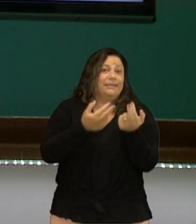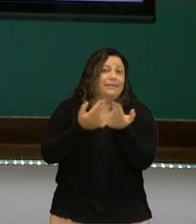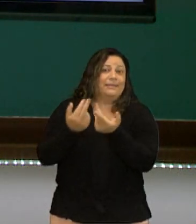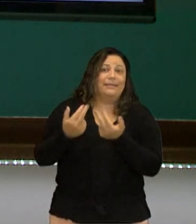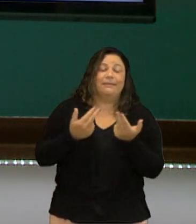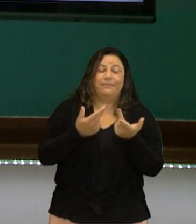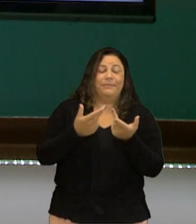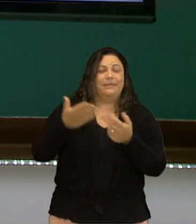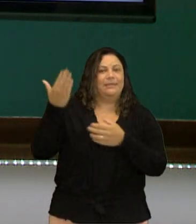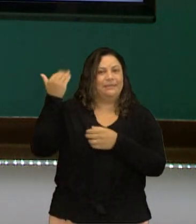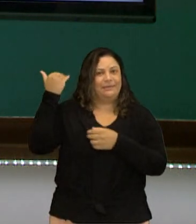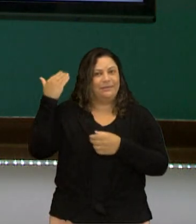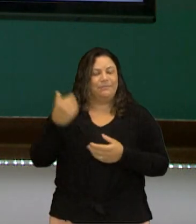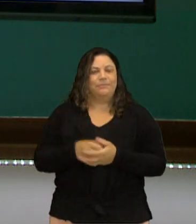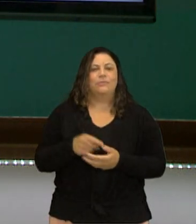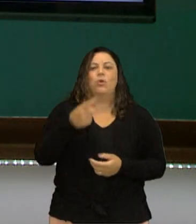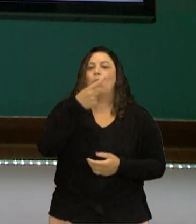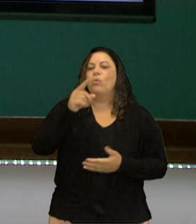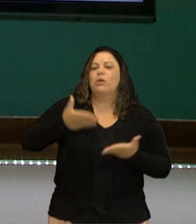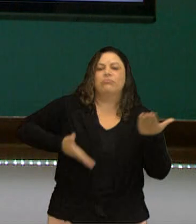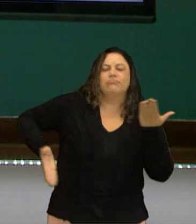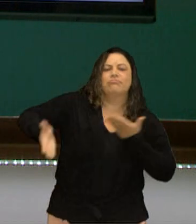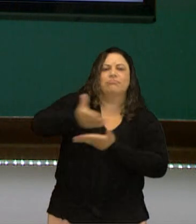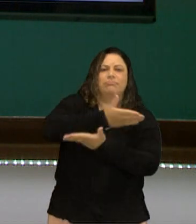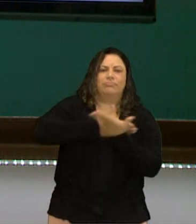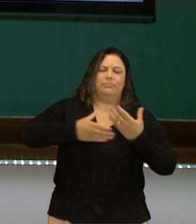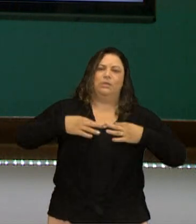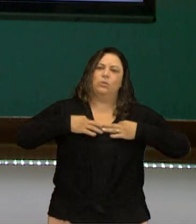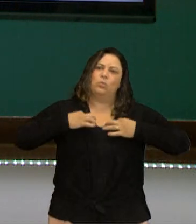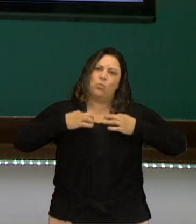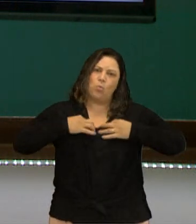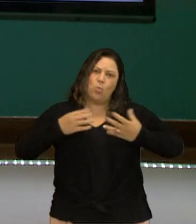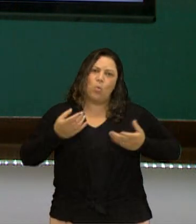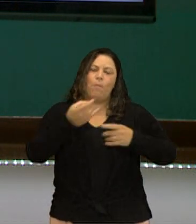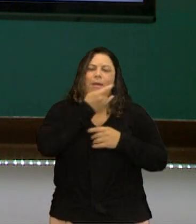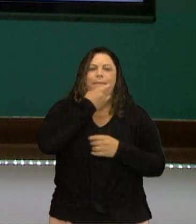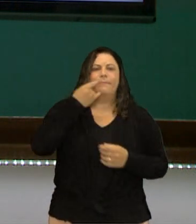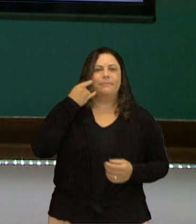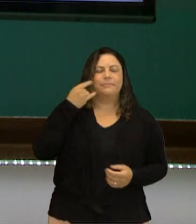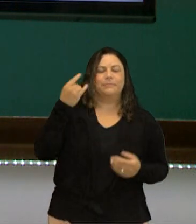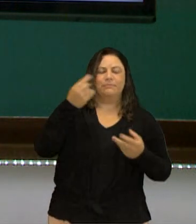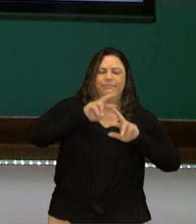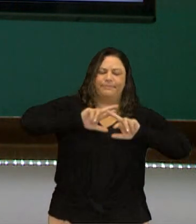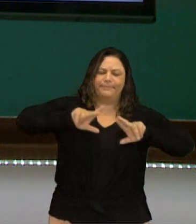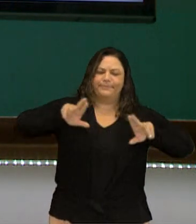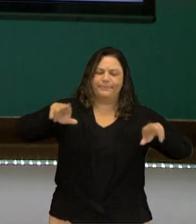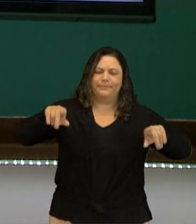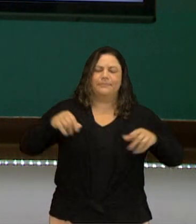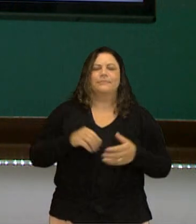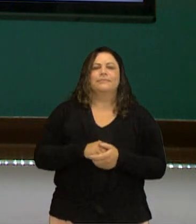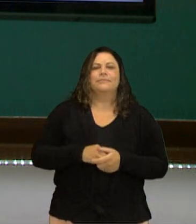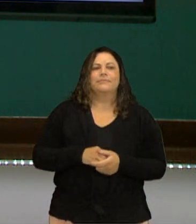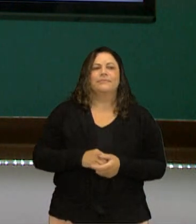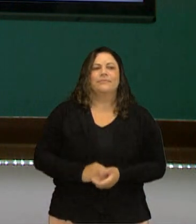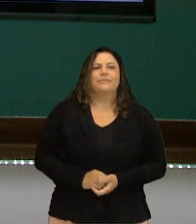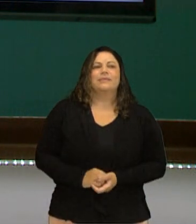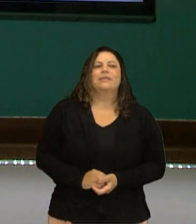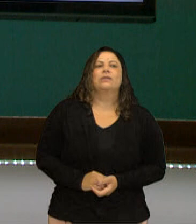da anterior, o não compartilhamento de roupas íntimas, biquínis, sunga, calcinha,